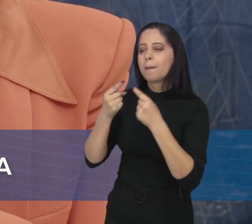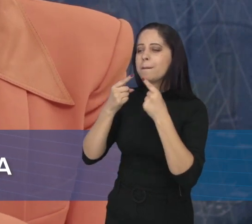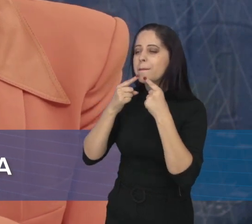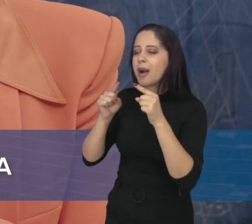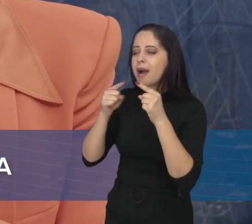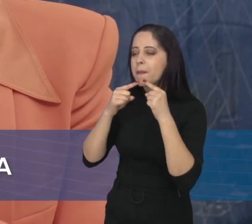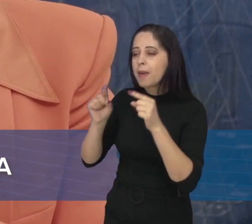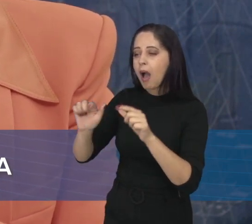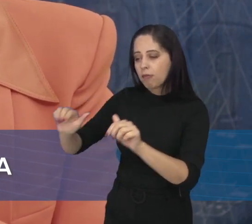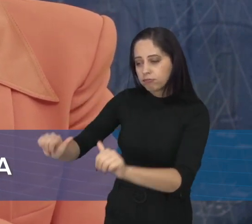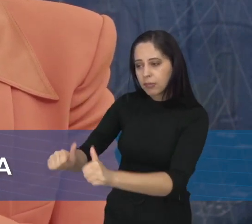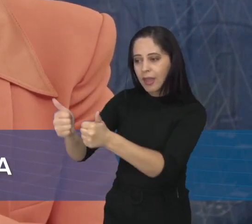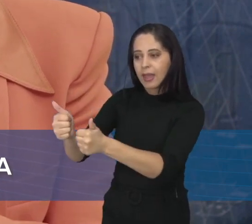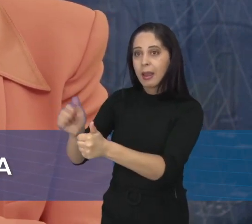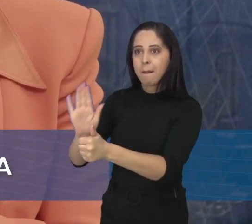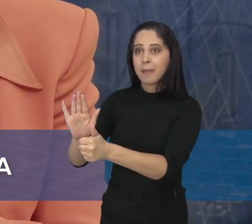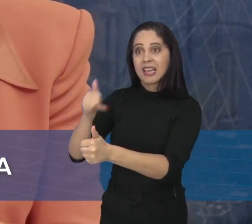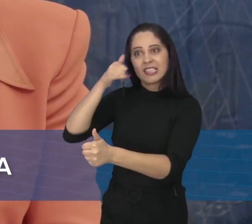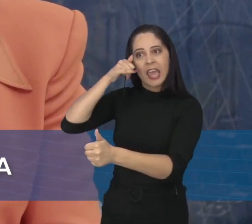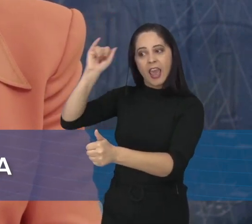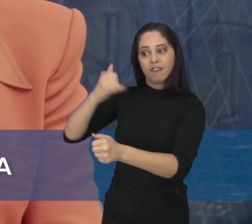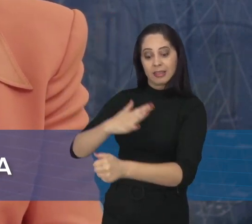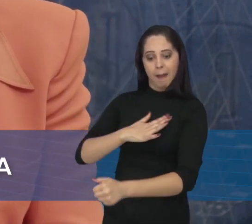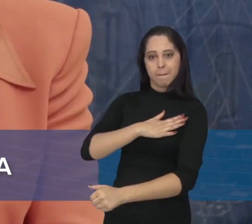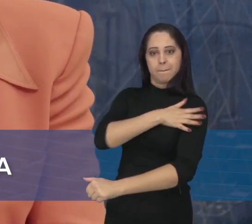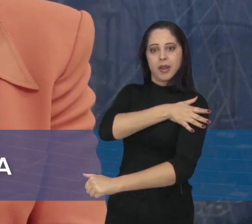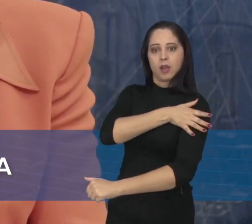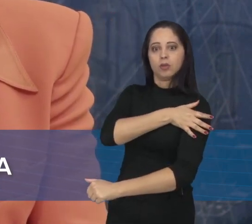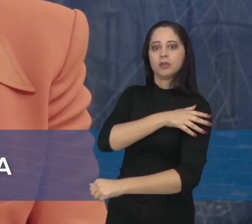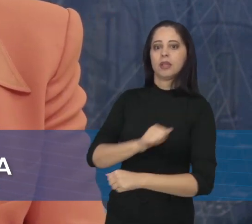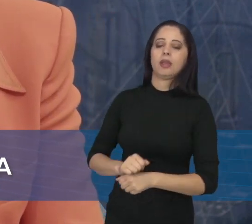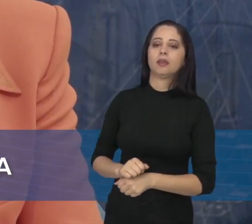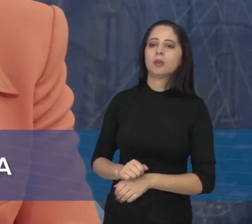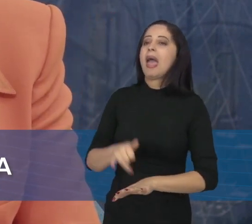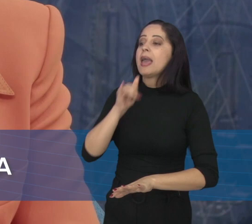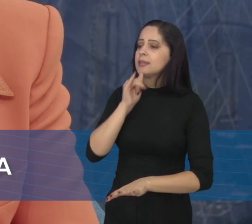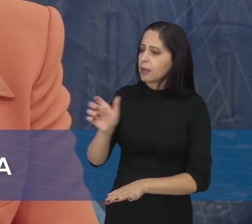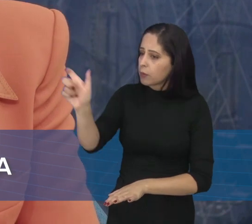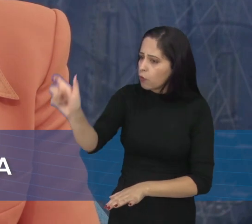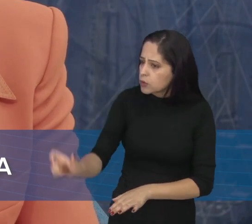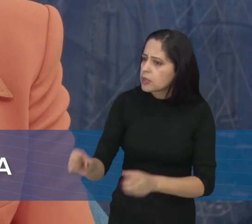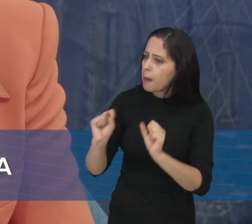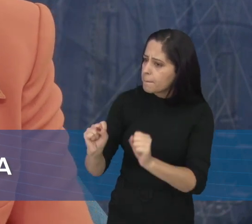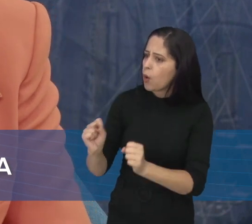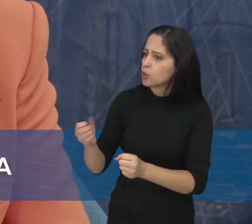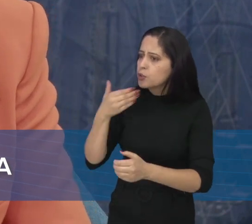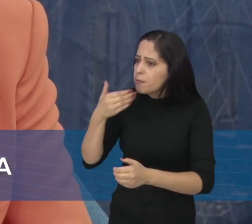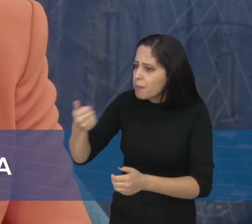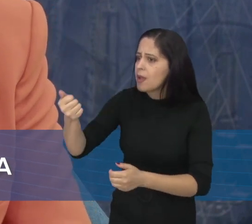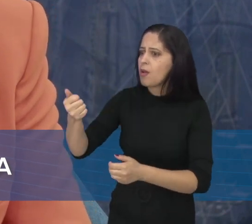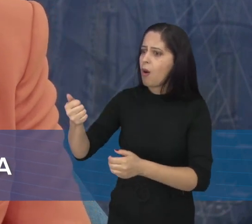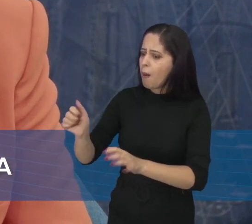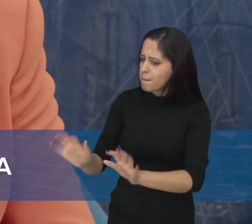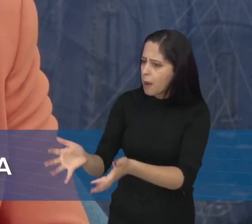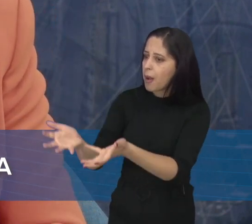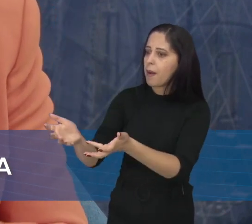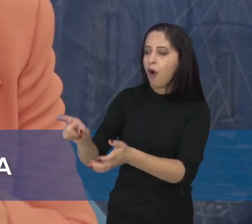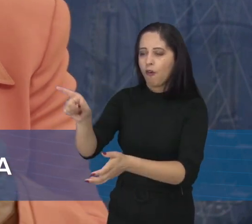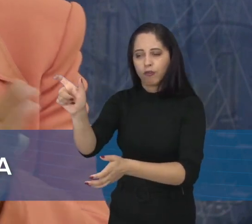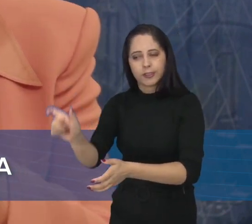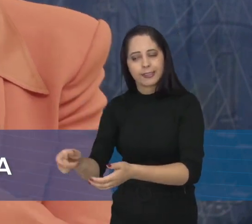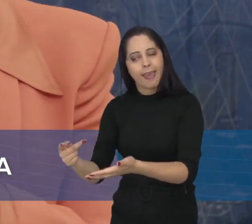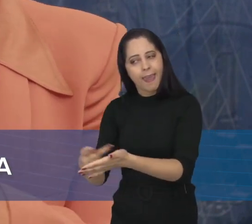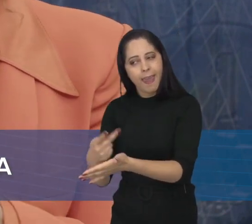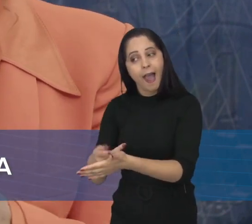a linha do preconceito, sem cruzar a linha de isso aqui você podia melhorar, nisso não existe, porque você está sendo assim, assim, assim, assim, assim.